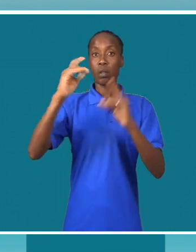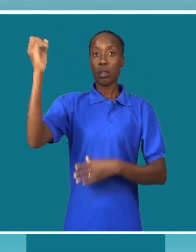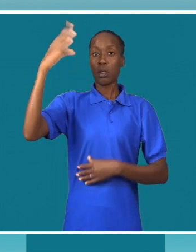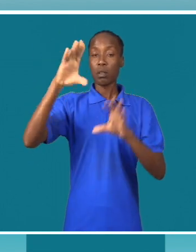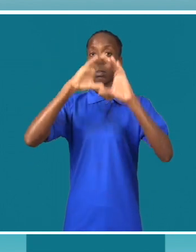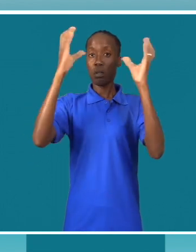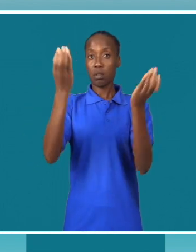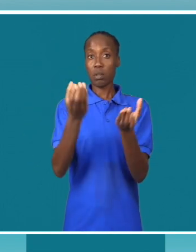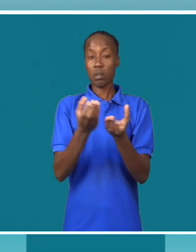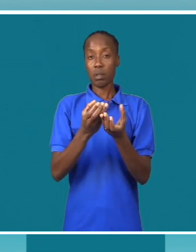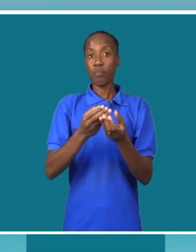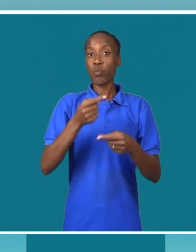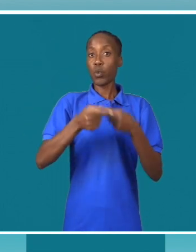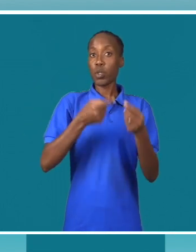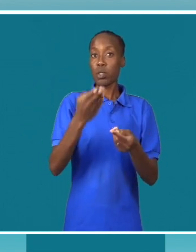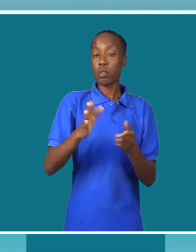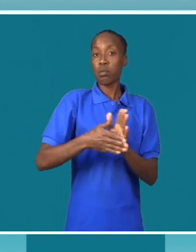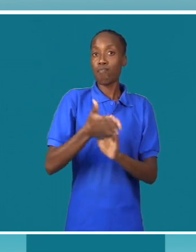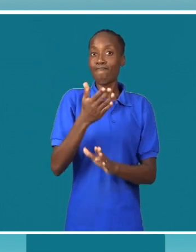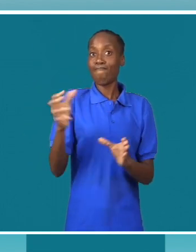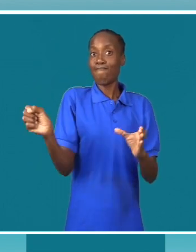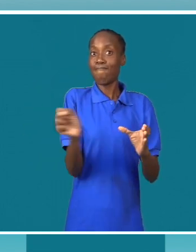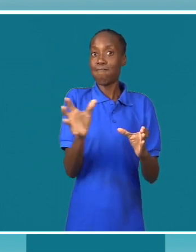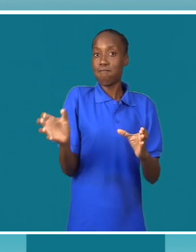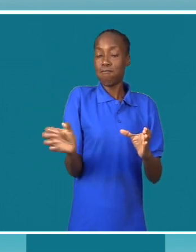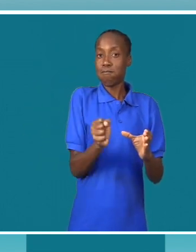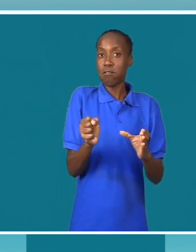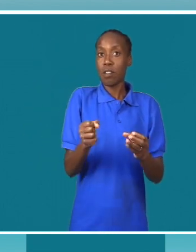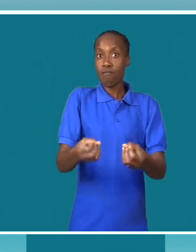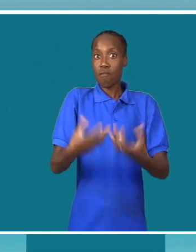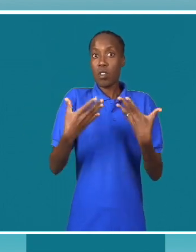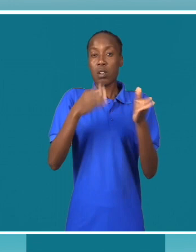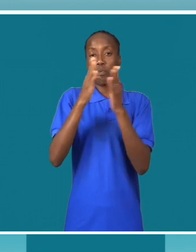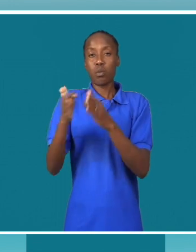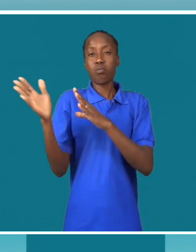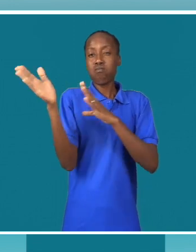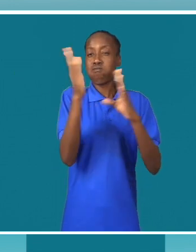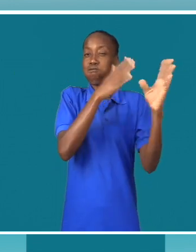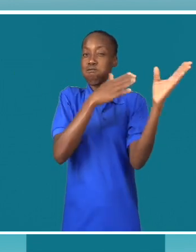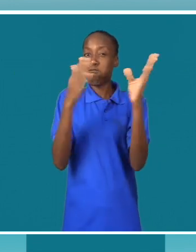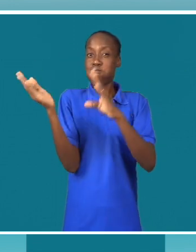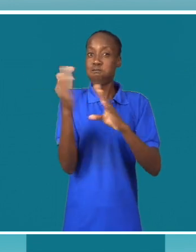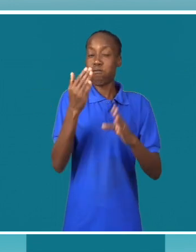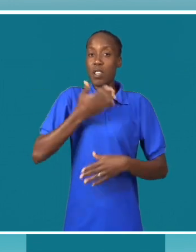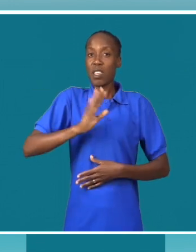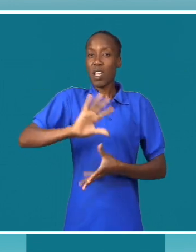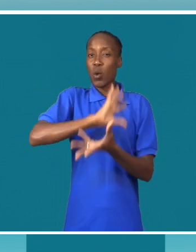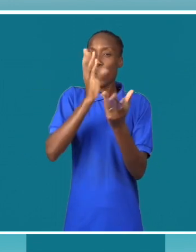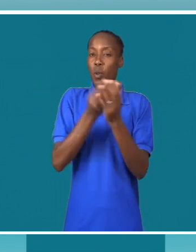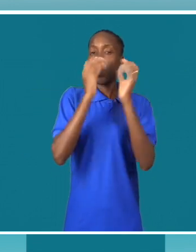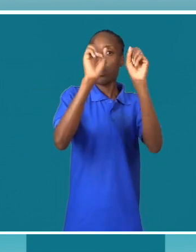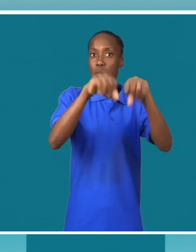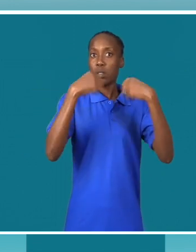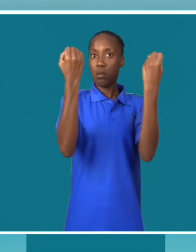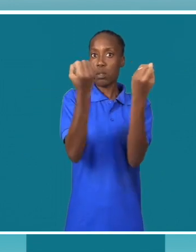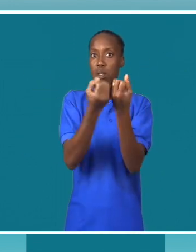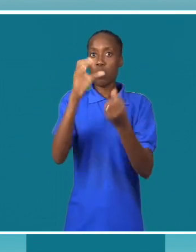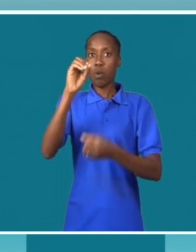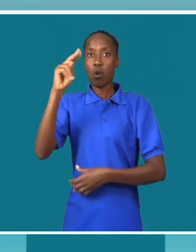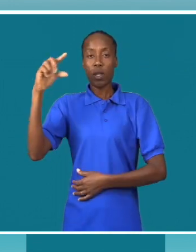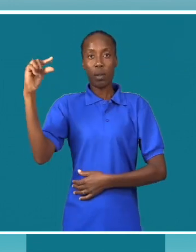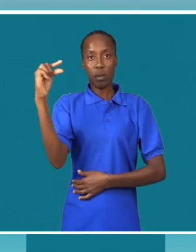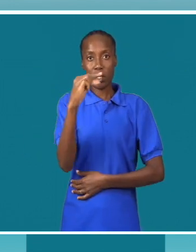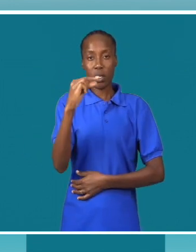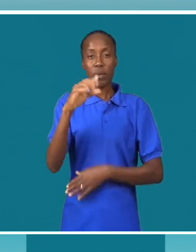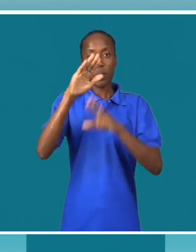Light for the World, o processo de ressentimento das vítimas do Idai devem abrangir todas as organizações